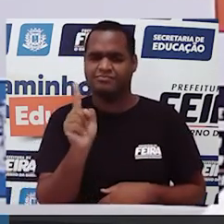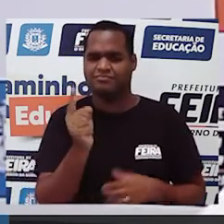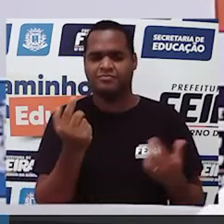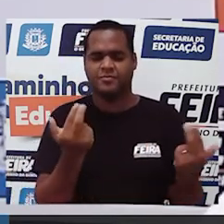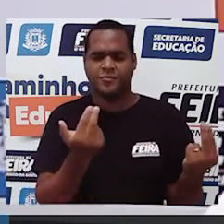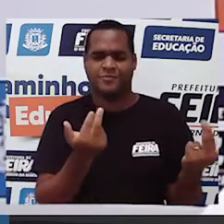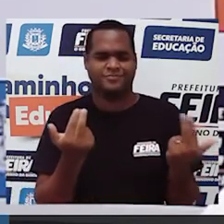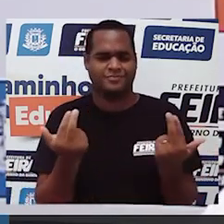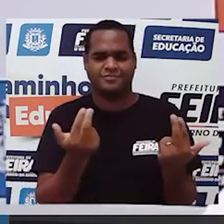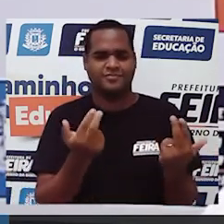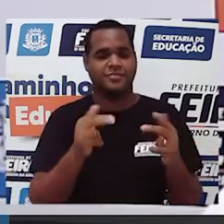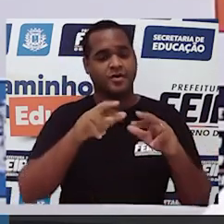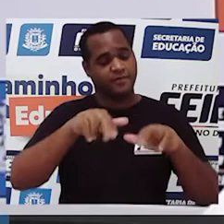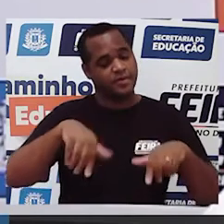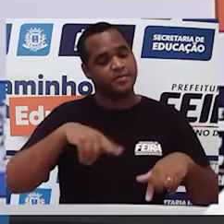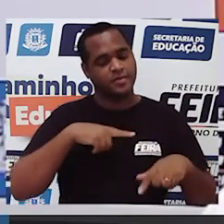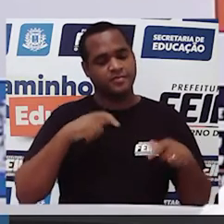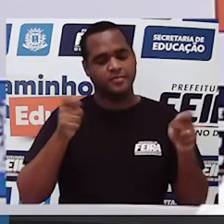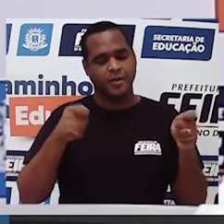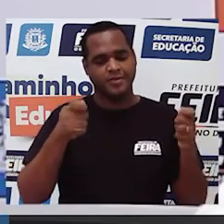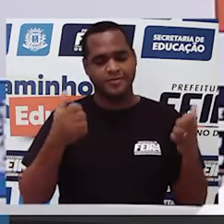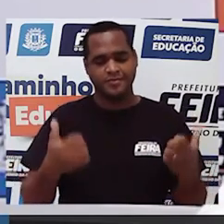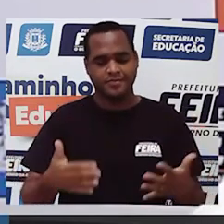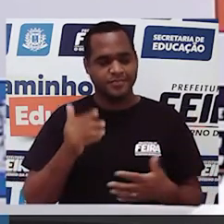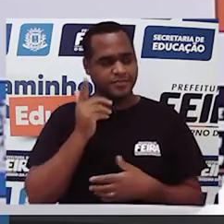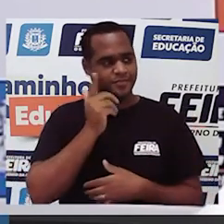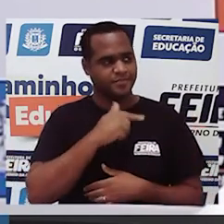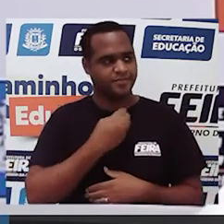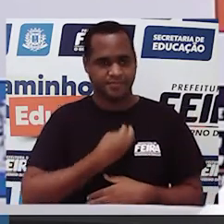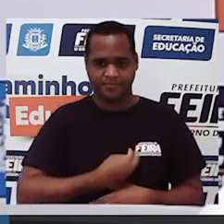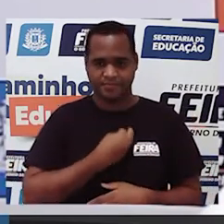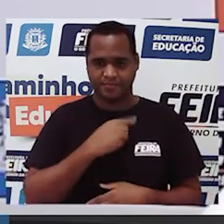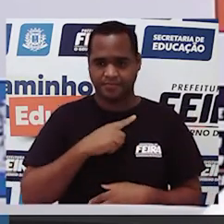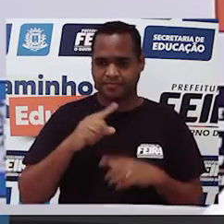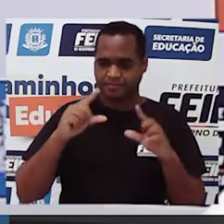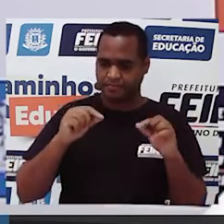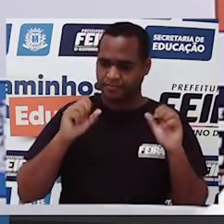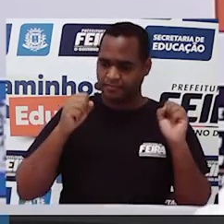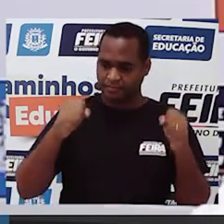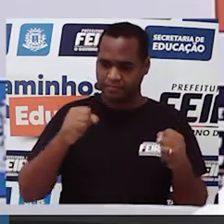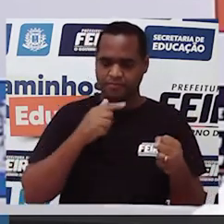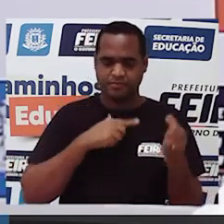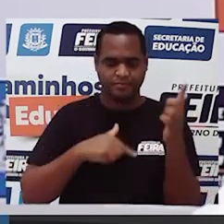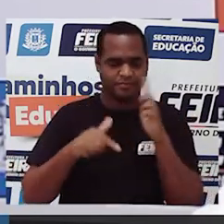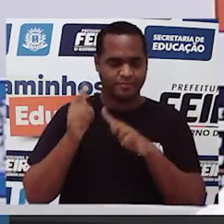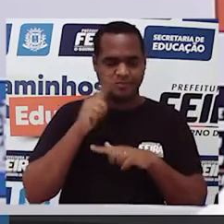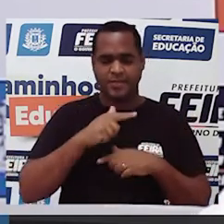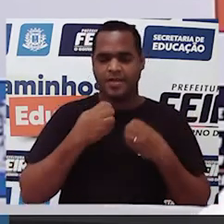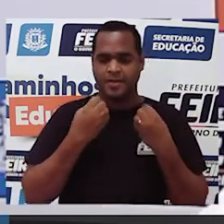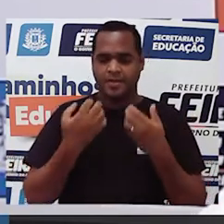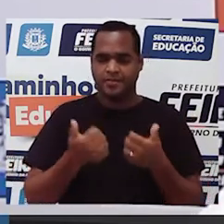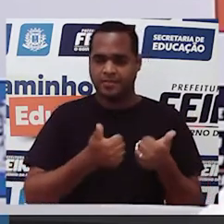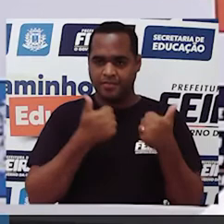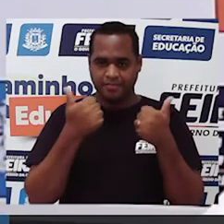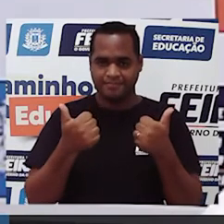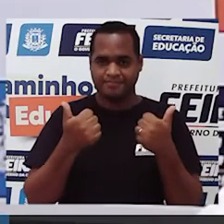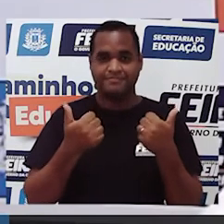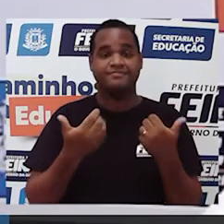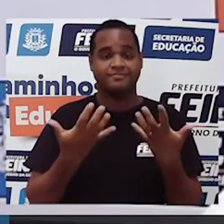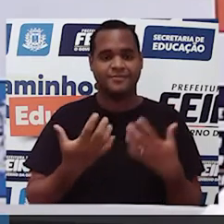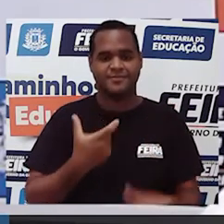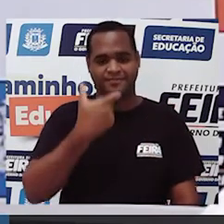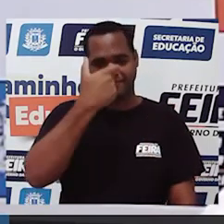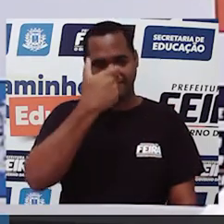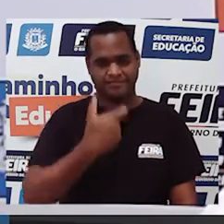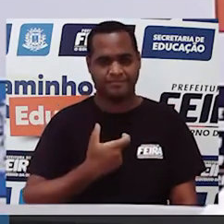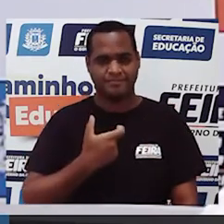que tem diversas abordagens mesmo que você pode ter para tentar reduzir os impactos ambientais. Bom, eu vou fazer a minha audiodescrição para a gente